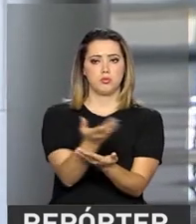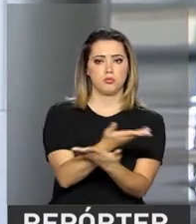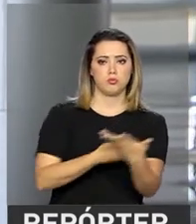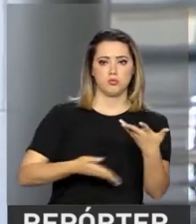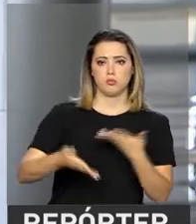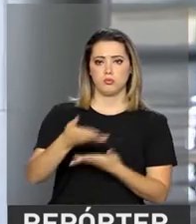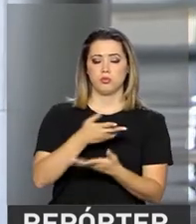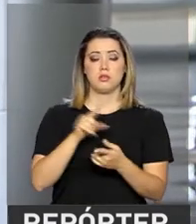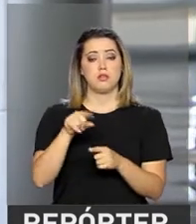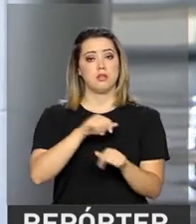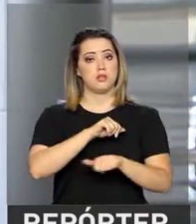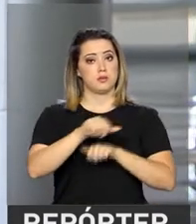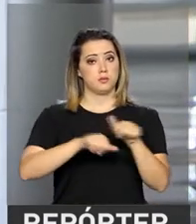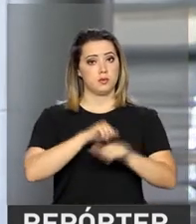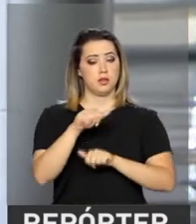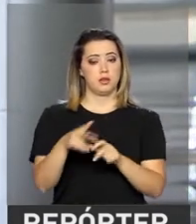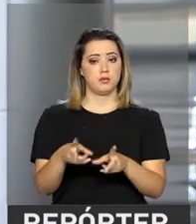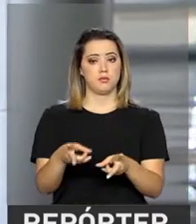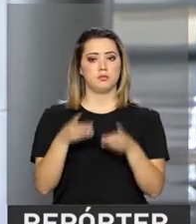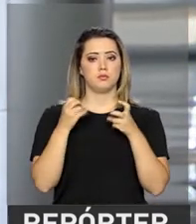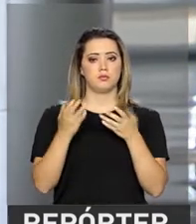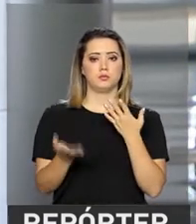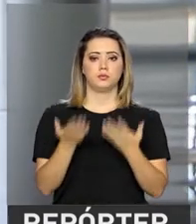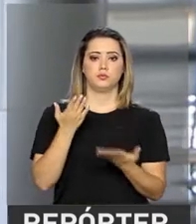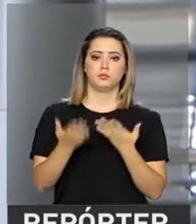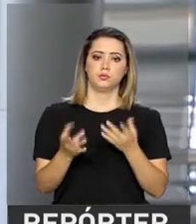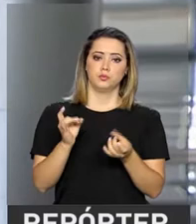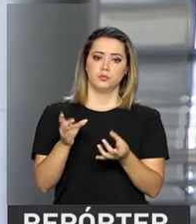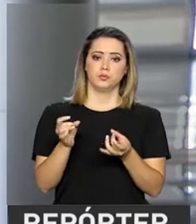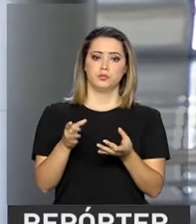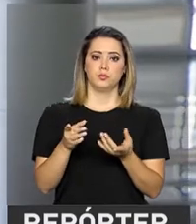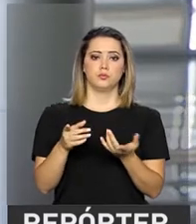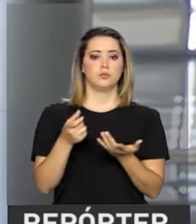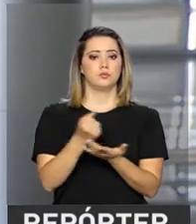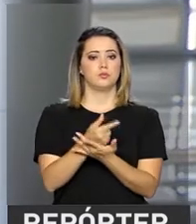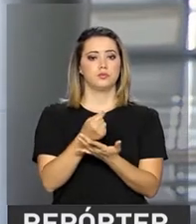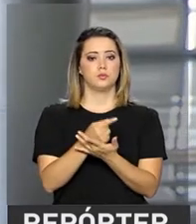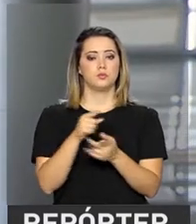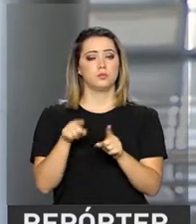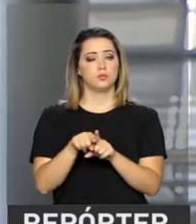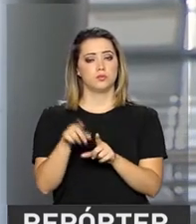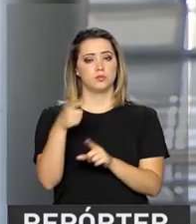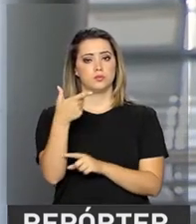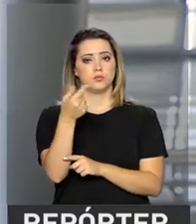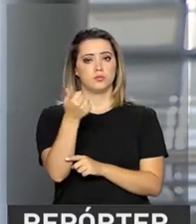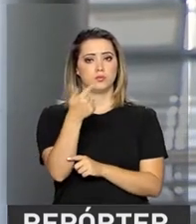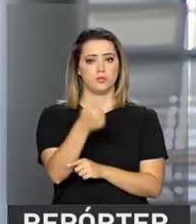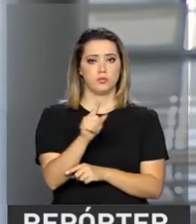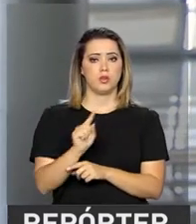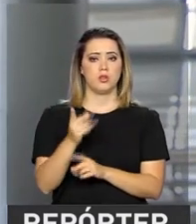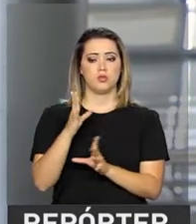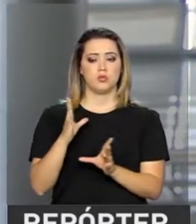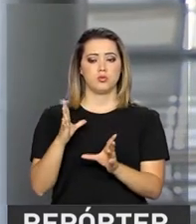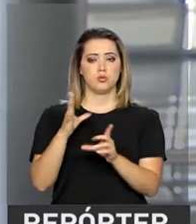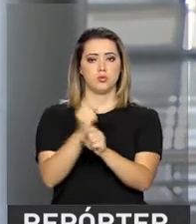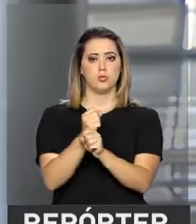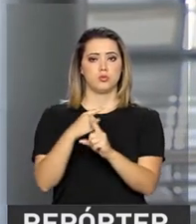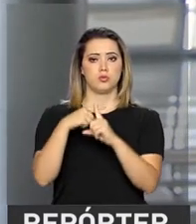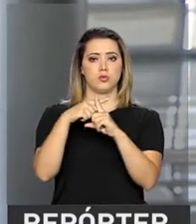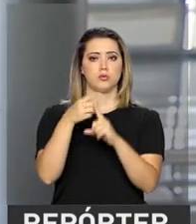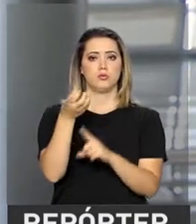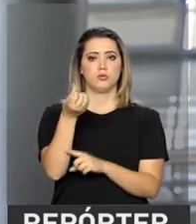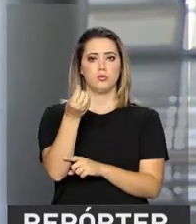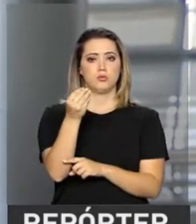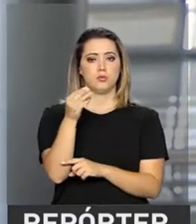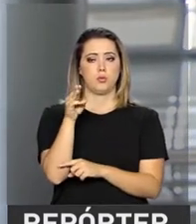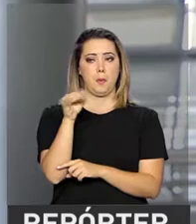eles modificaram a previsão da balança comercial para 2017, que antes era de um saldo positivo de